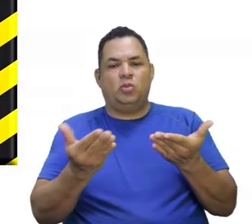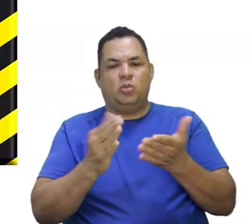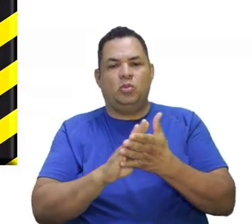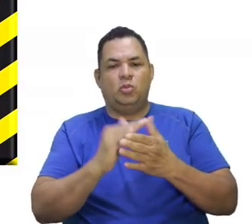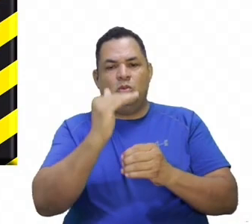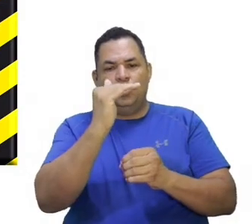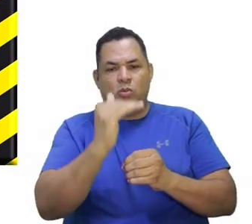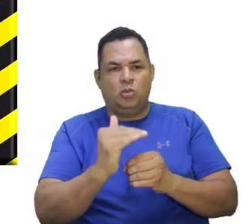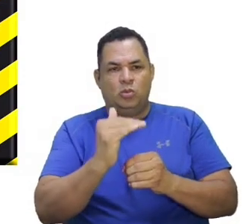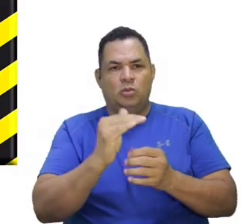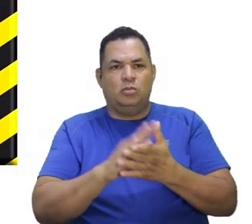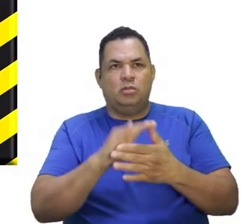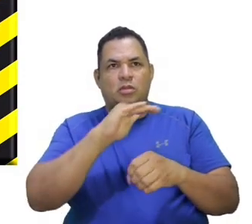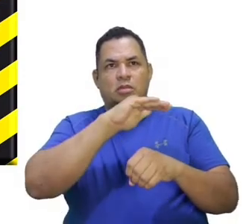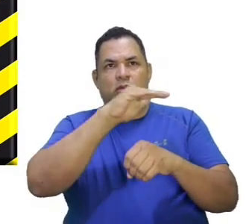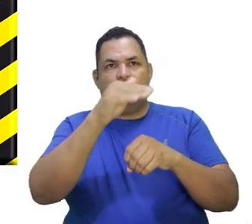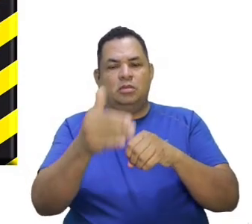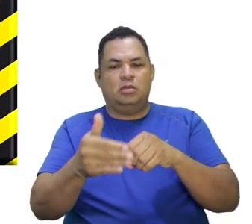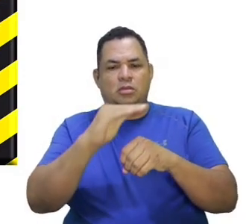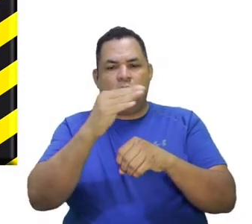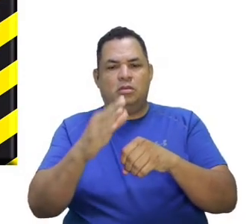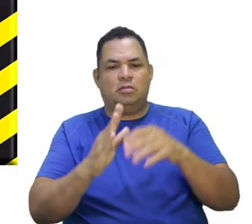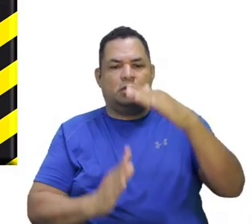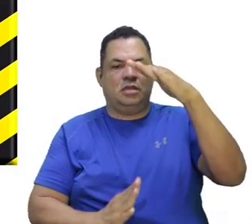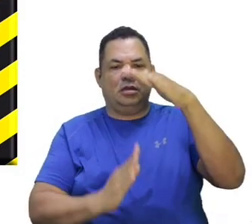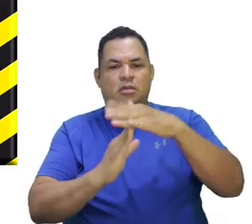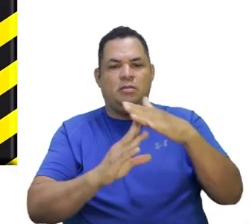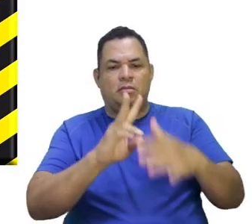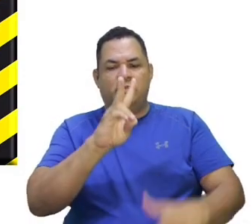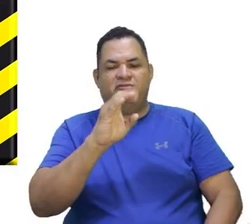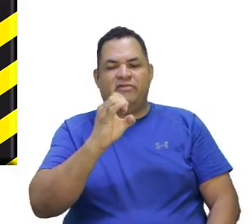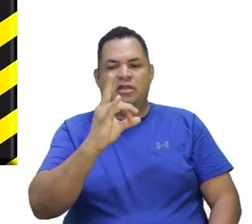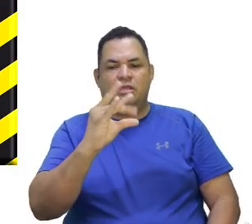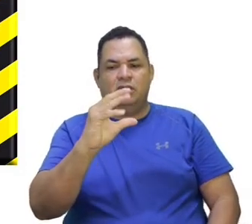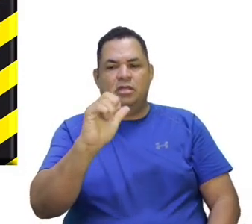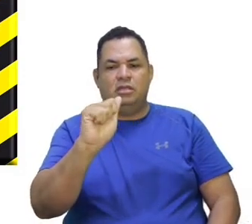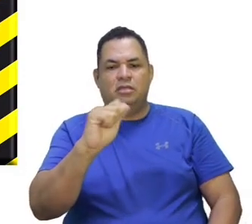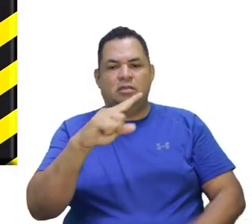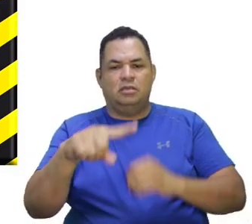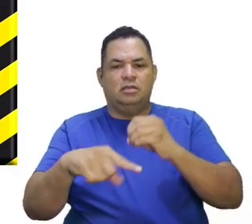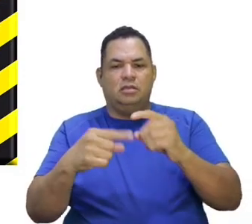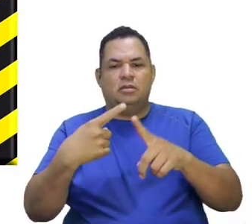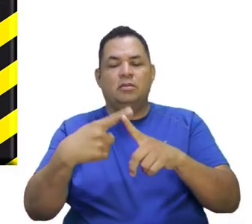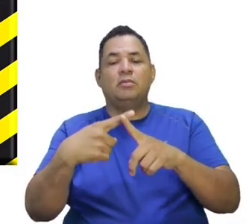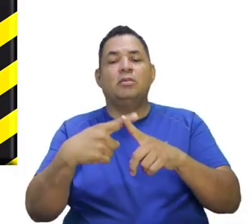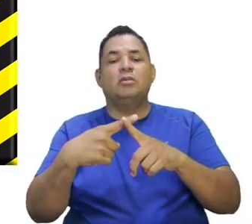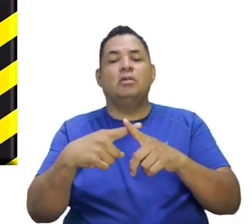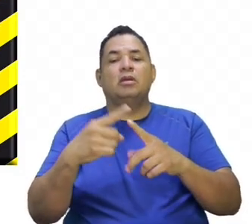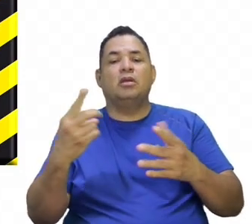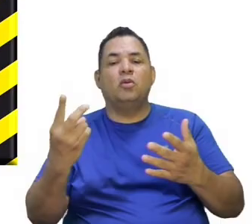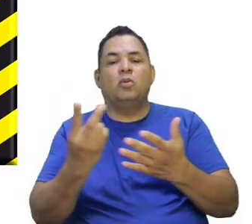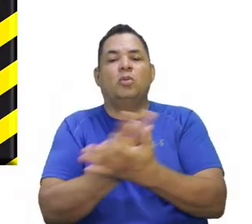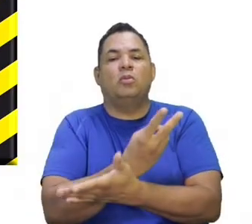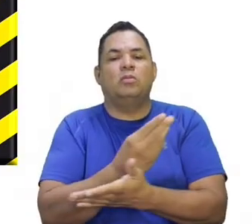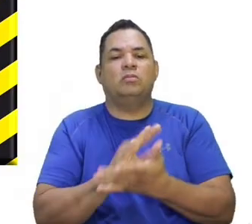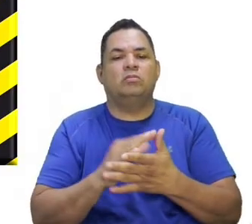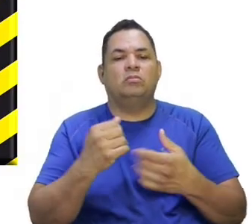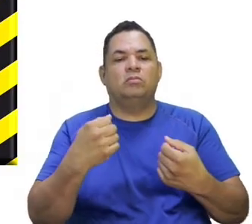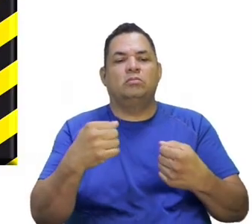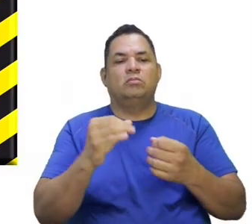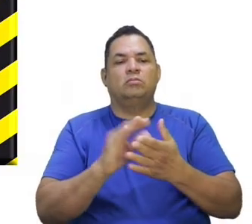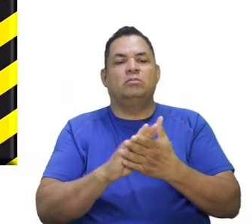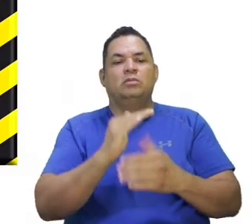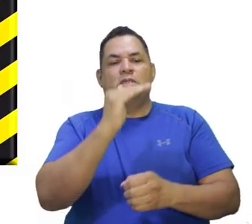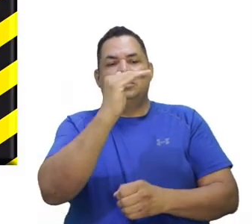o subnível da camada de valência desse átomo. Mas por que, professora, que tem que ser